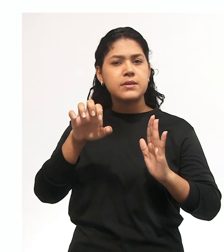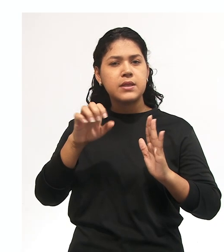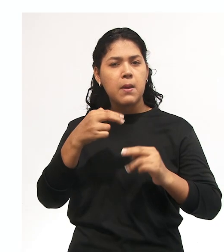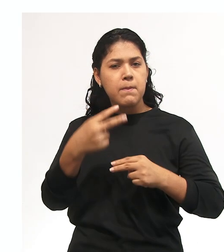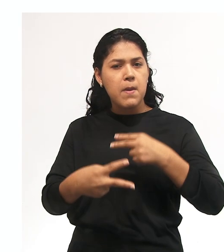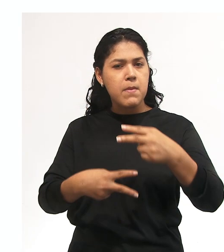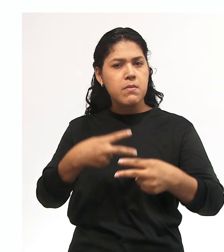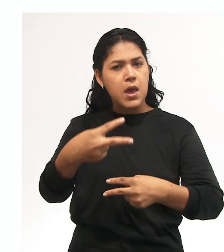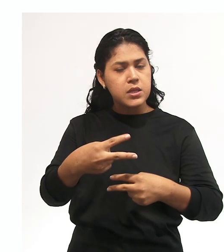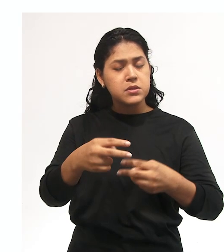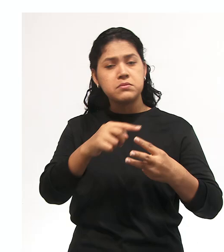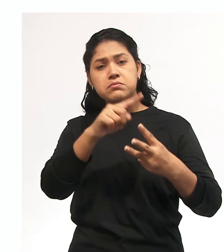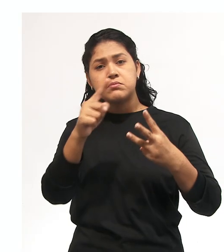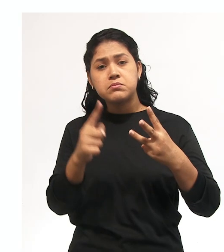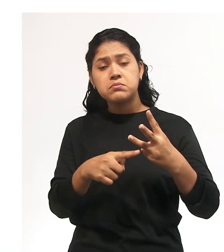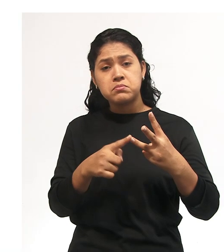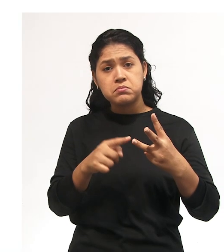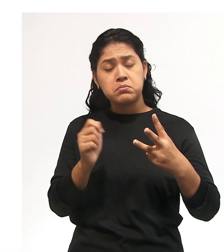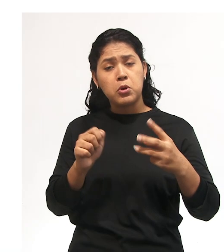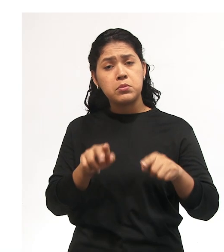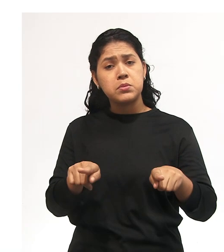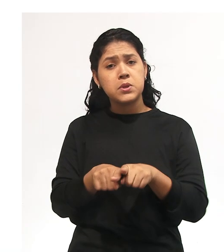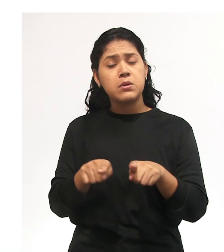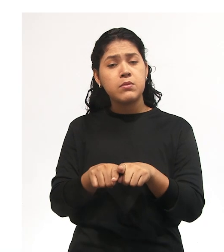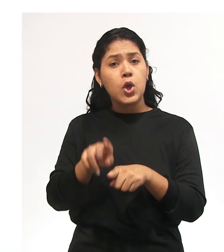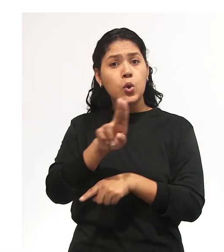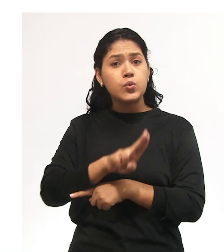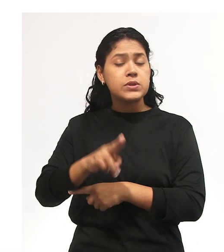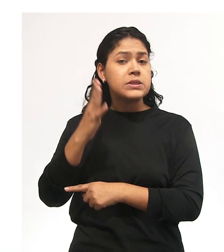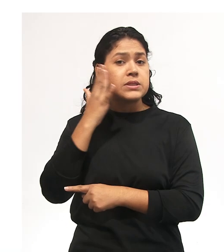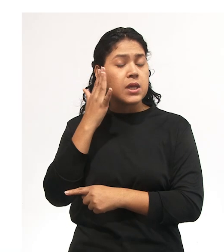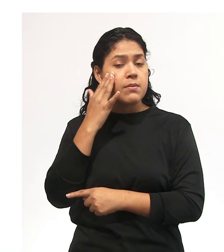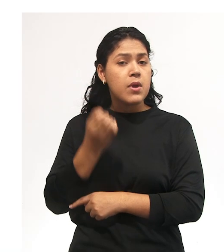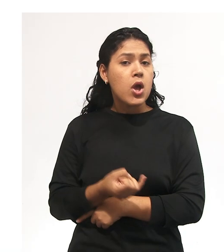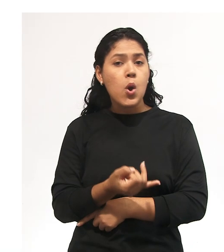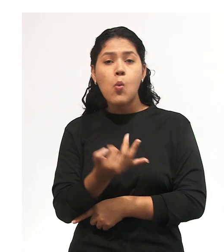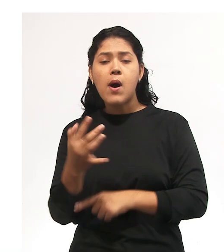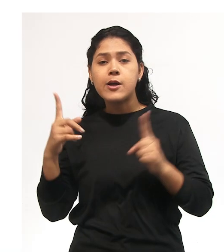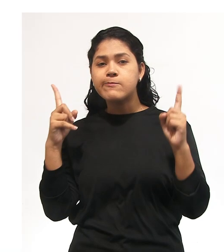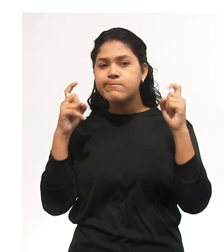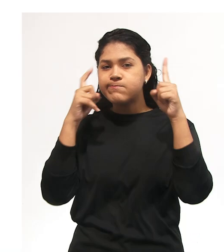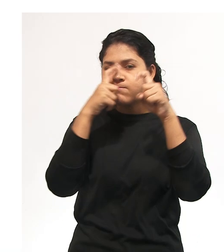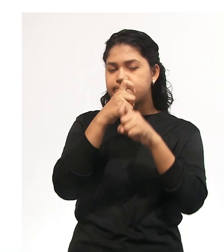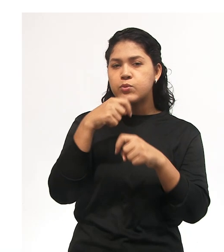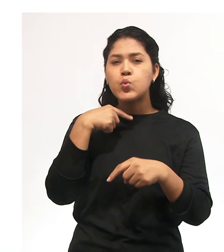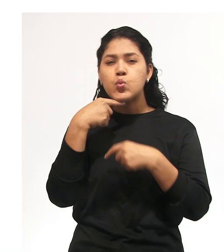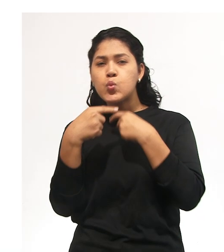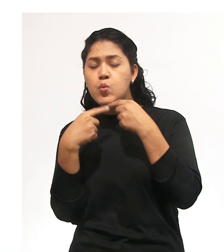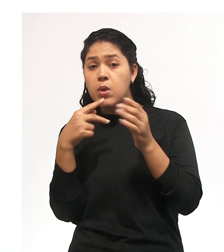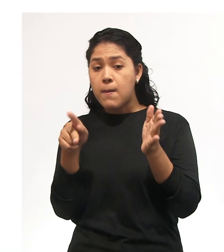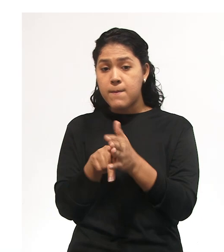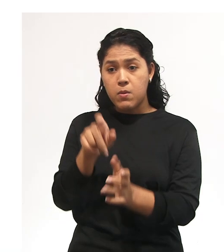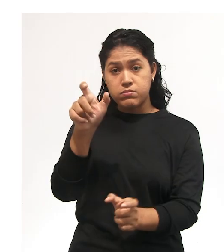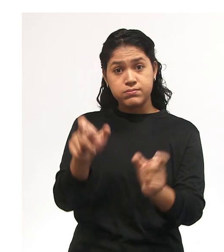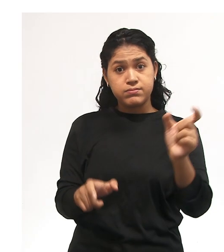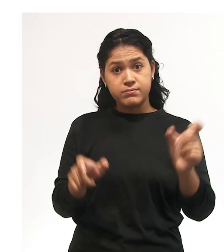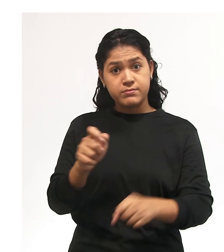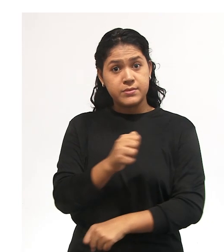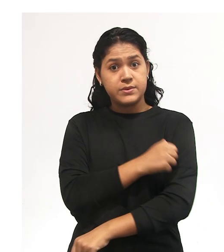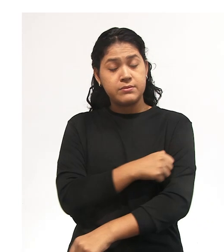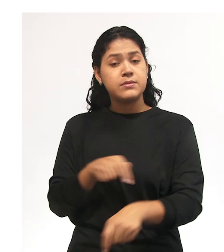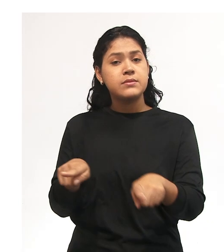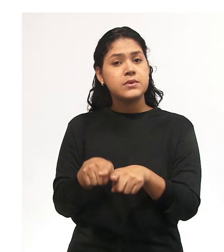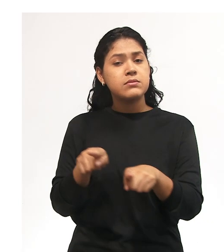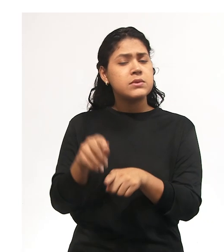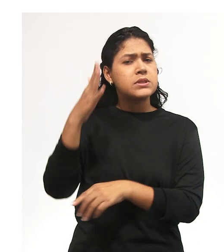não. Ela permite que eu caracterize o aluno para ver quais as necessidades e os interesses desses alunos